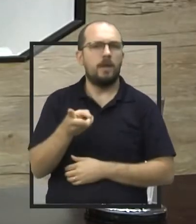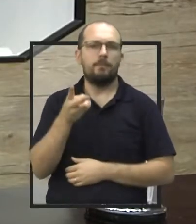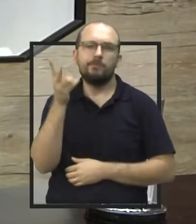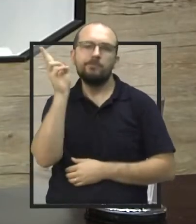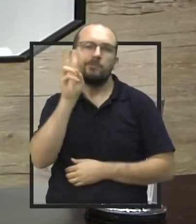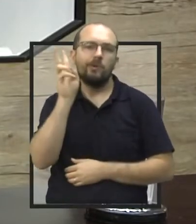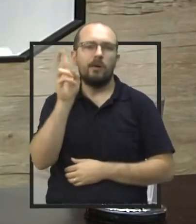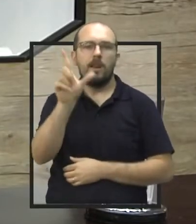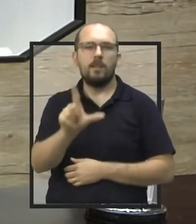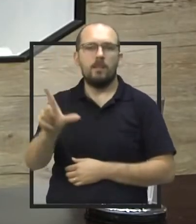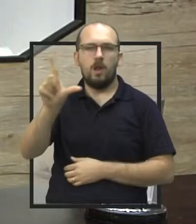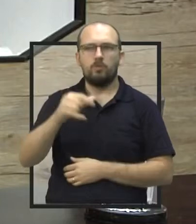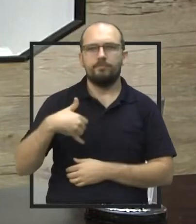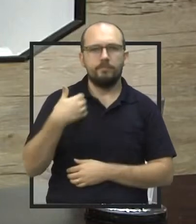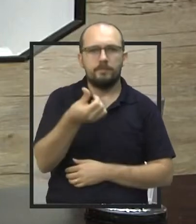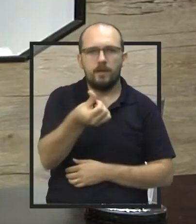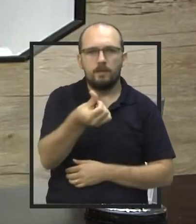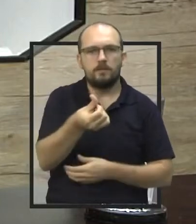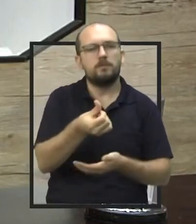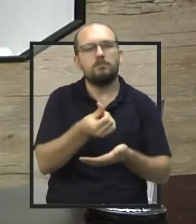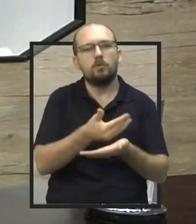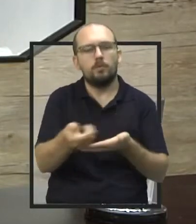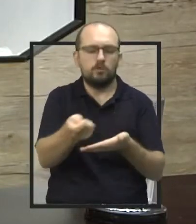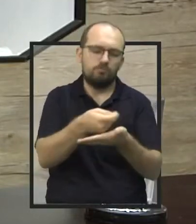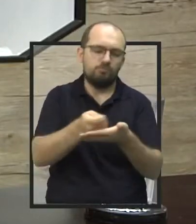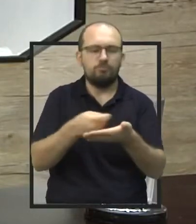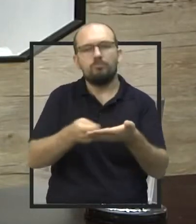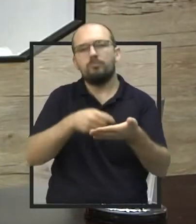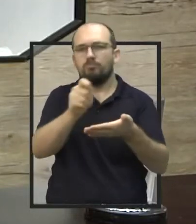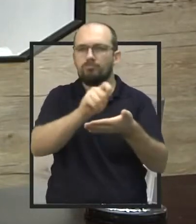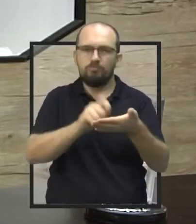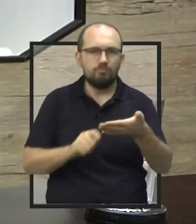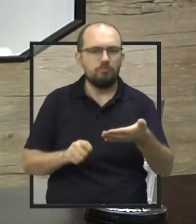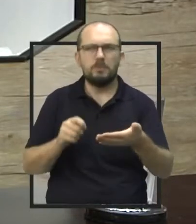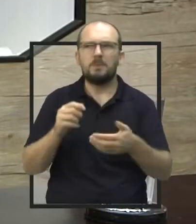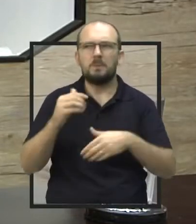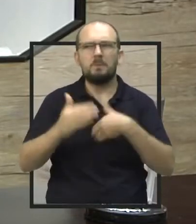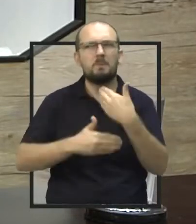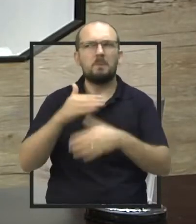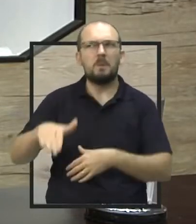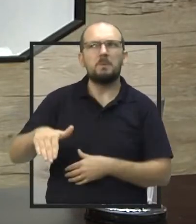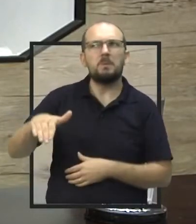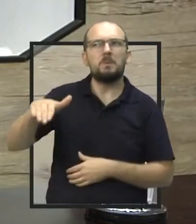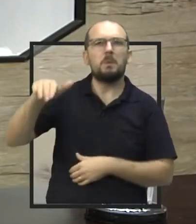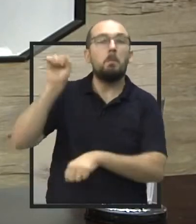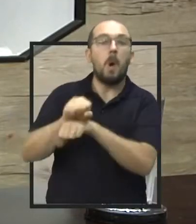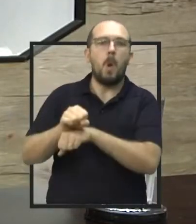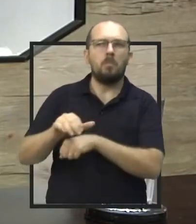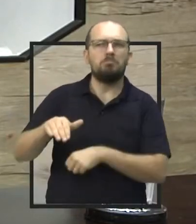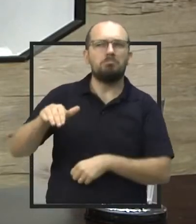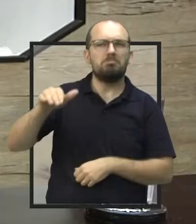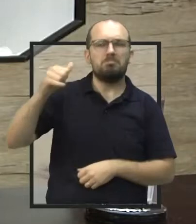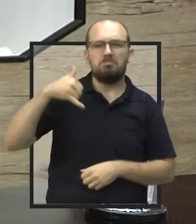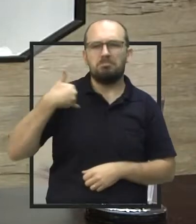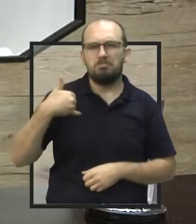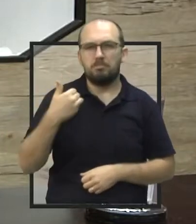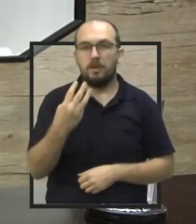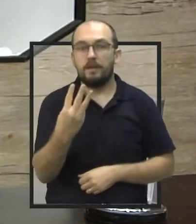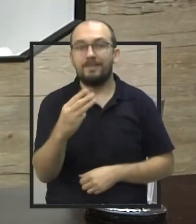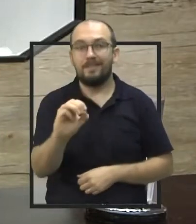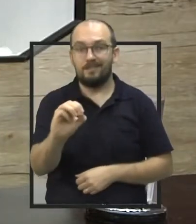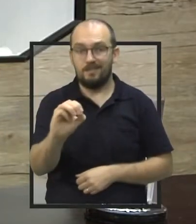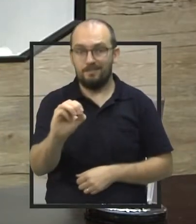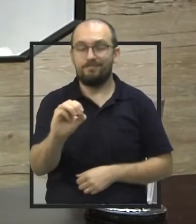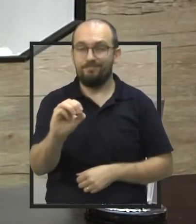tinha pensado, já tinha esquematizado todo o projeto. Na verdade, o livro acaba surgindo quase que ao acaso, então, né? Você não começou a